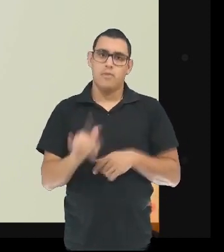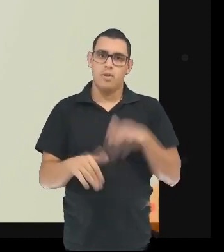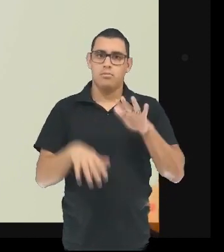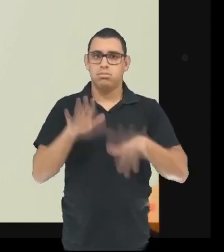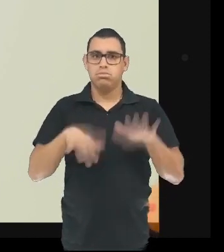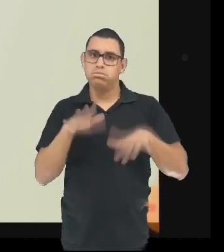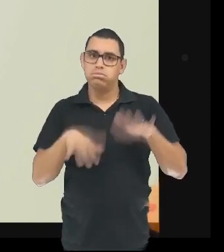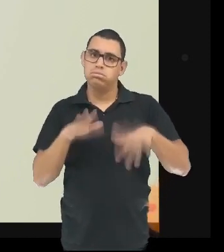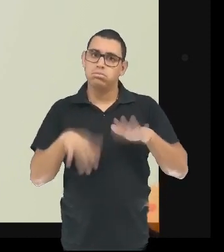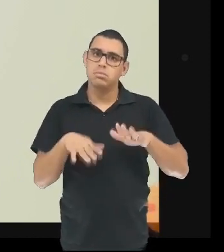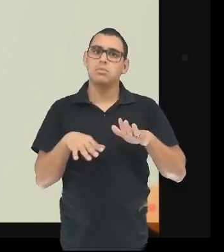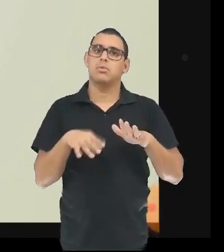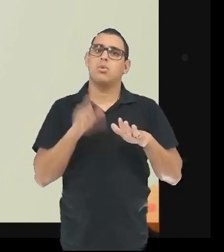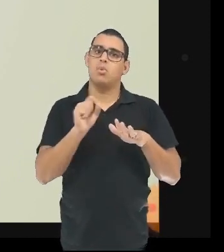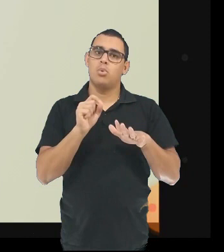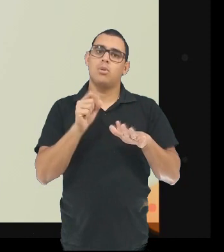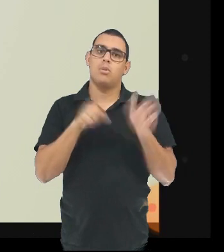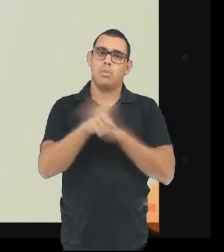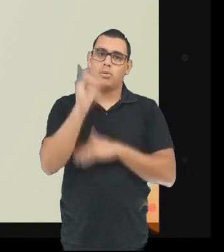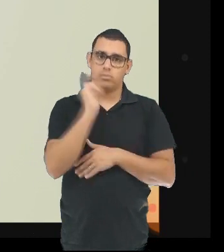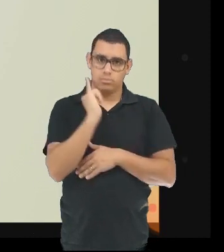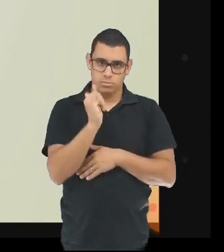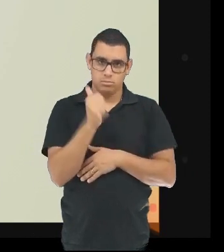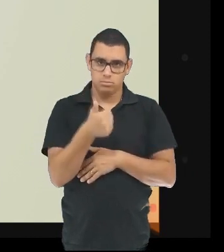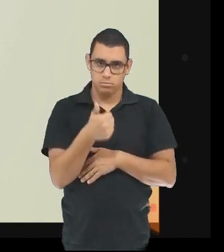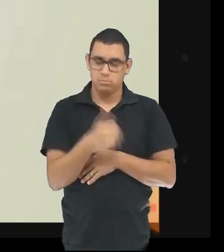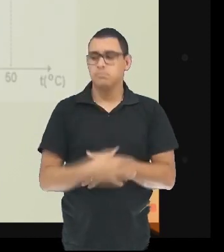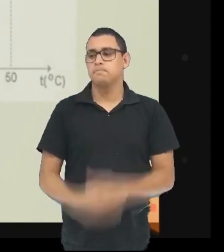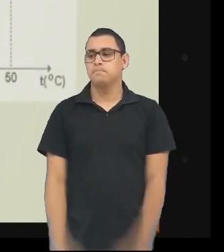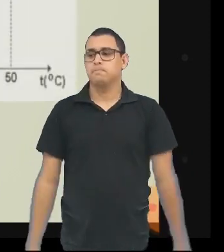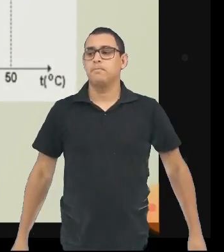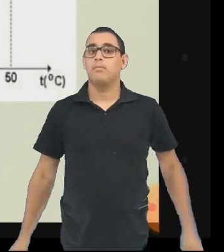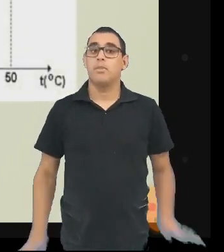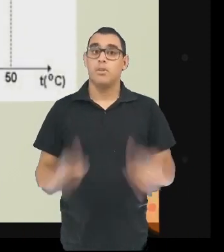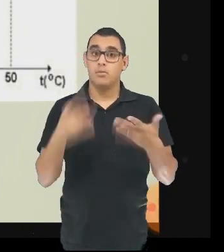vai ser variável de acordo com os dados que são ofertados na questão.